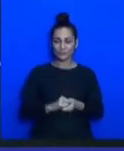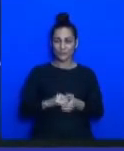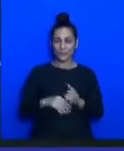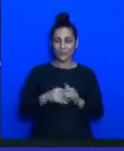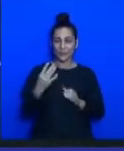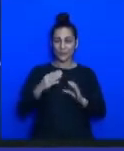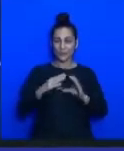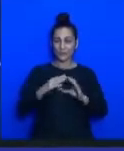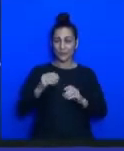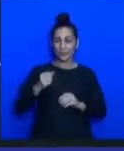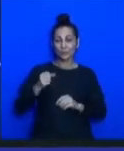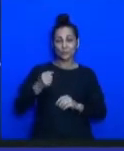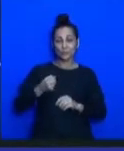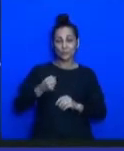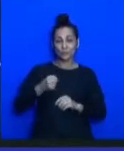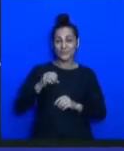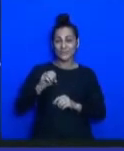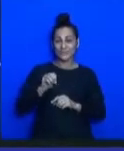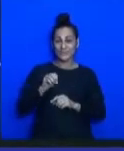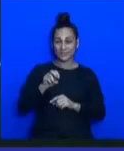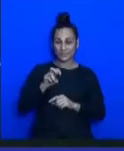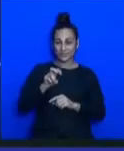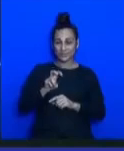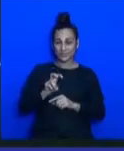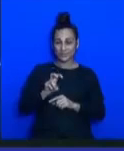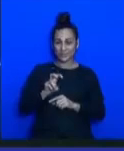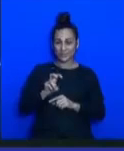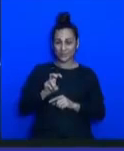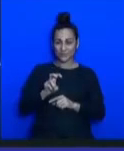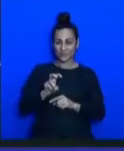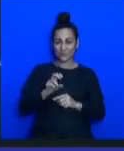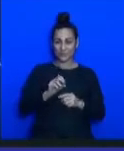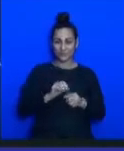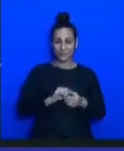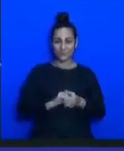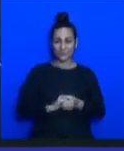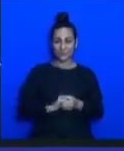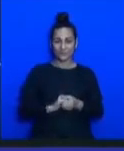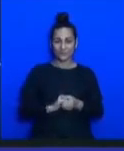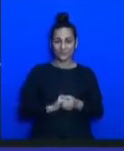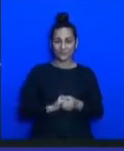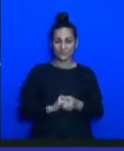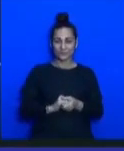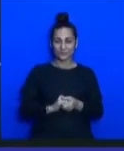A quarta bola é o número 05.